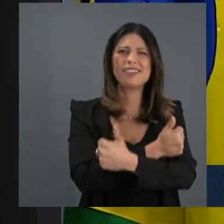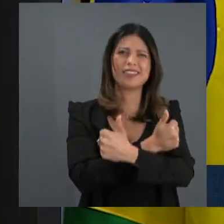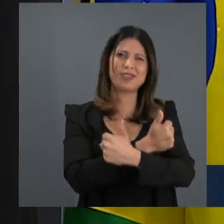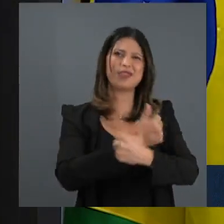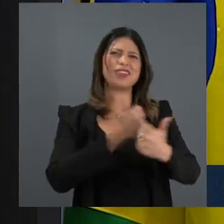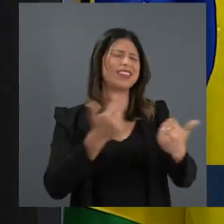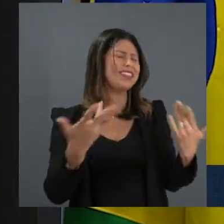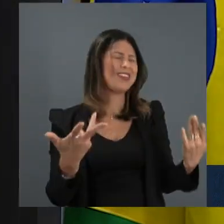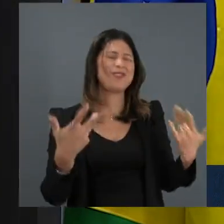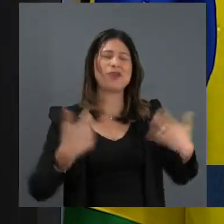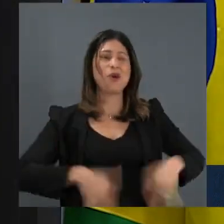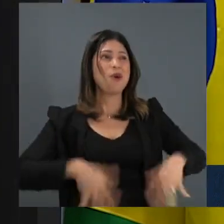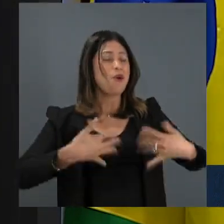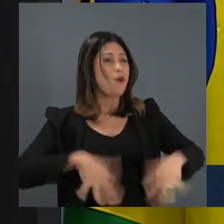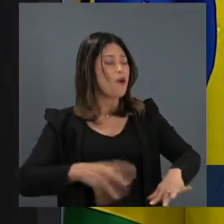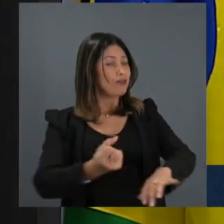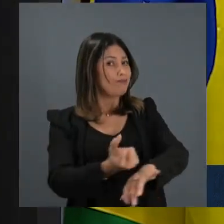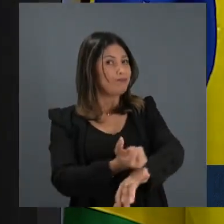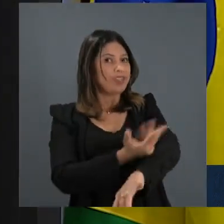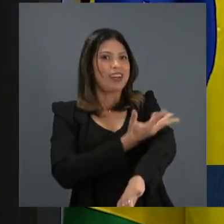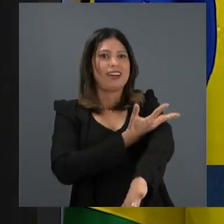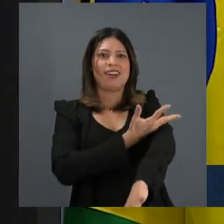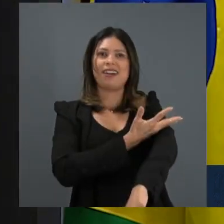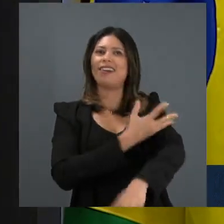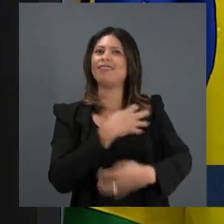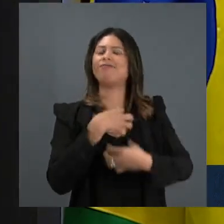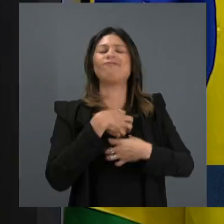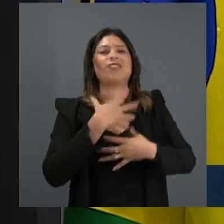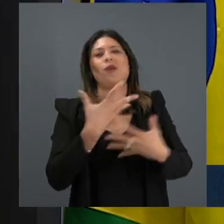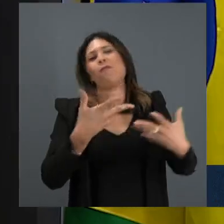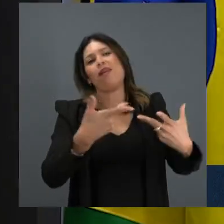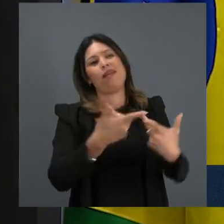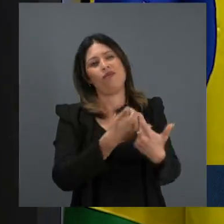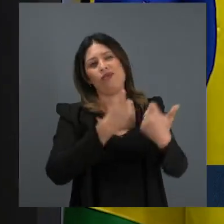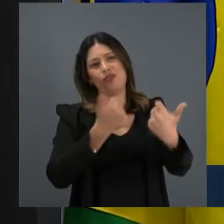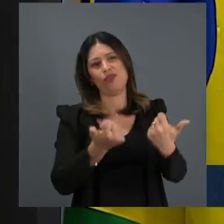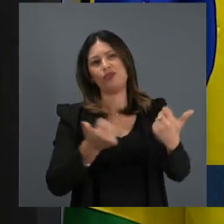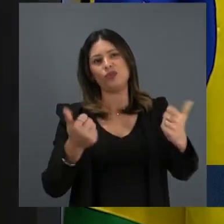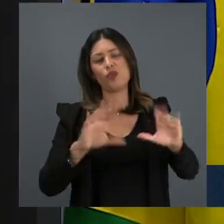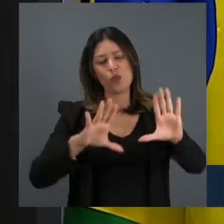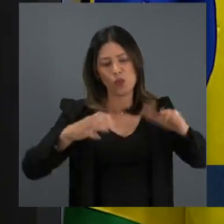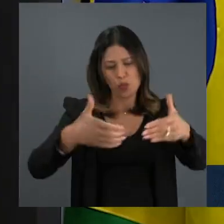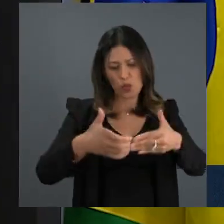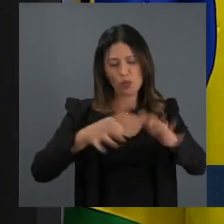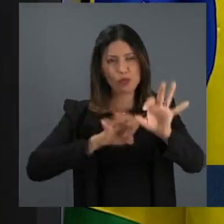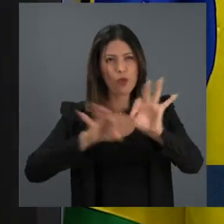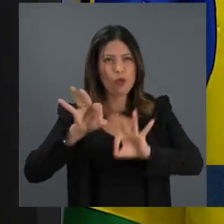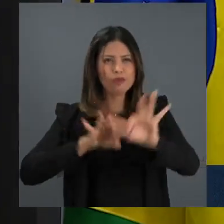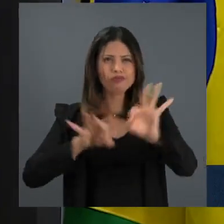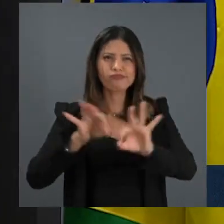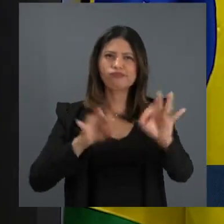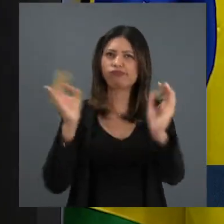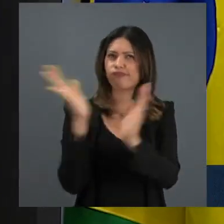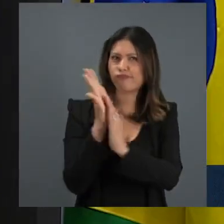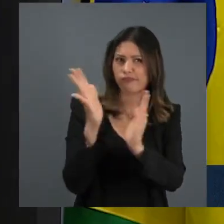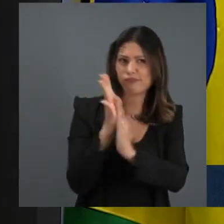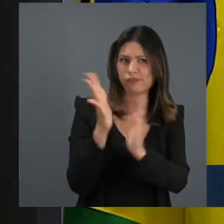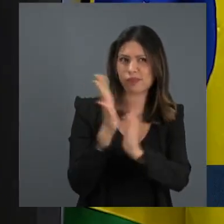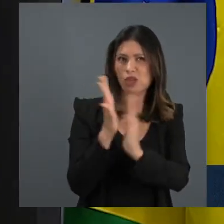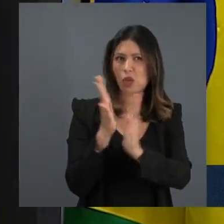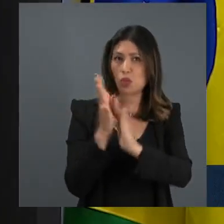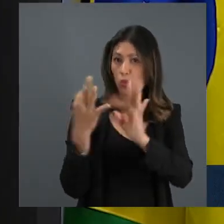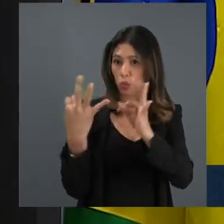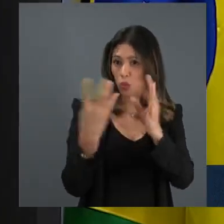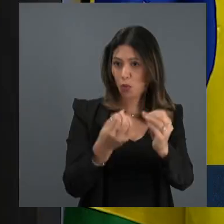uma coisa de arrepiar. Eu quero parabenizar a organização, parabenizar todos que nos receberam lá,